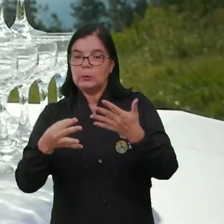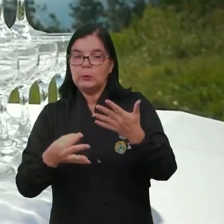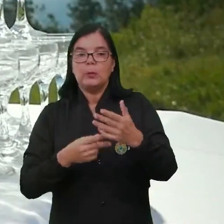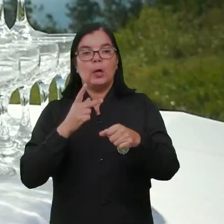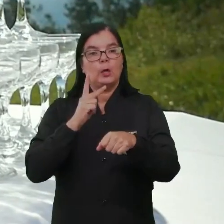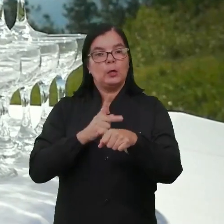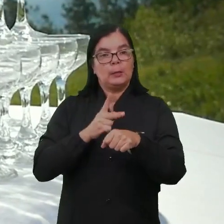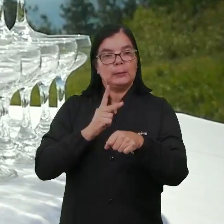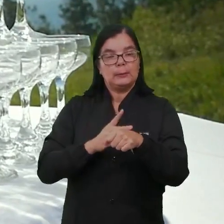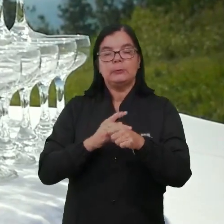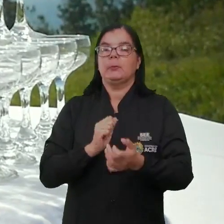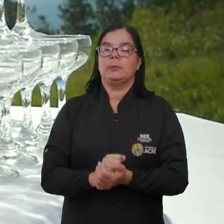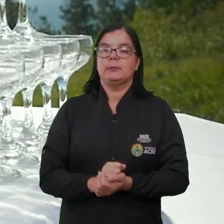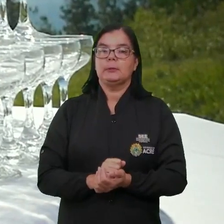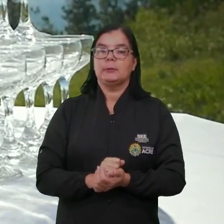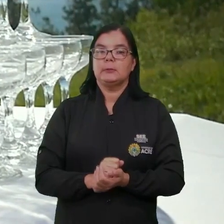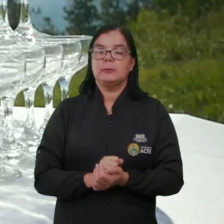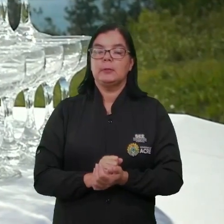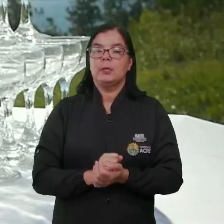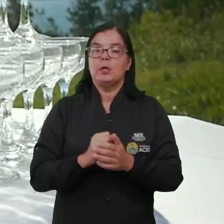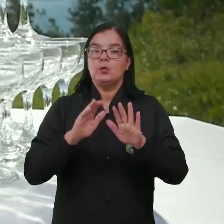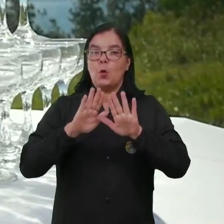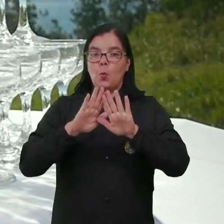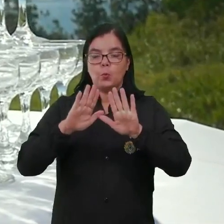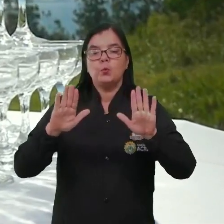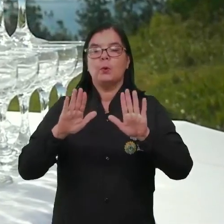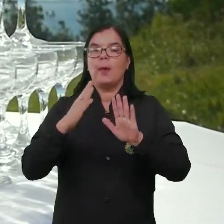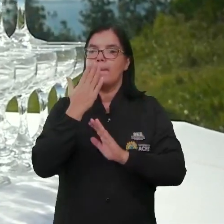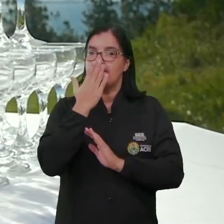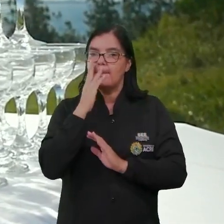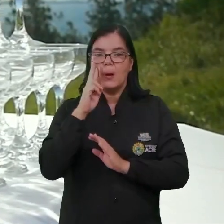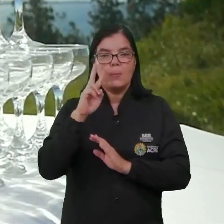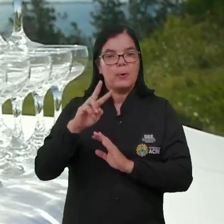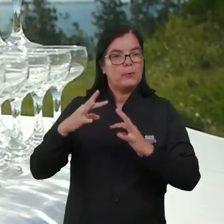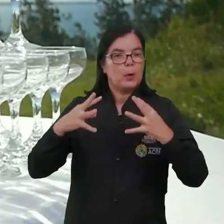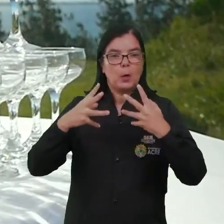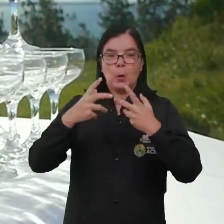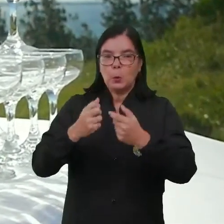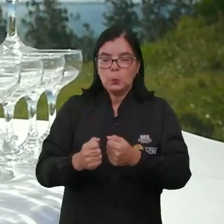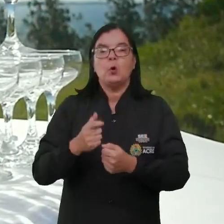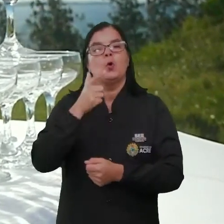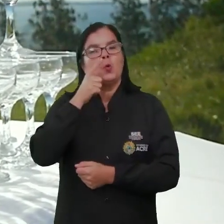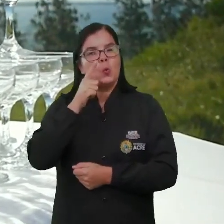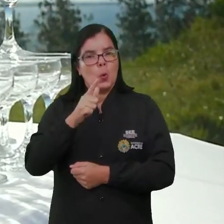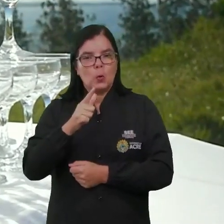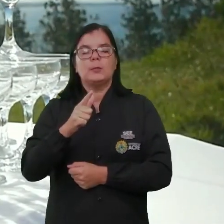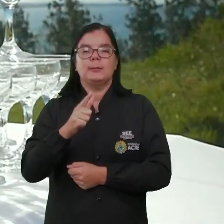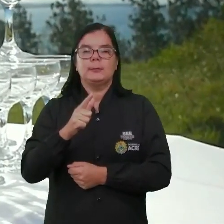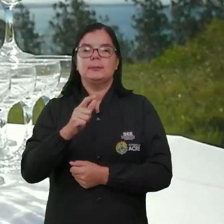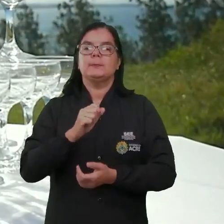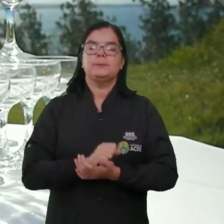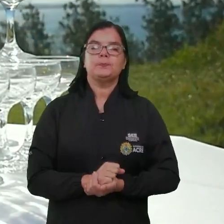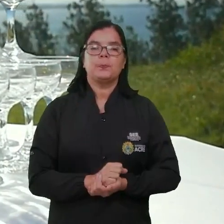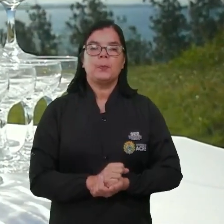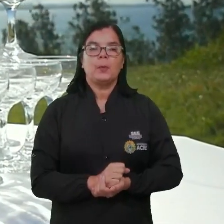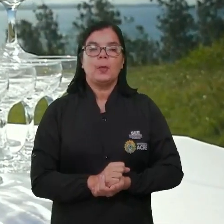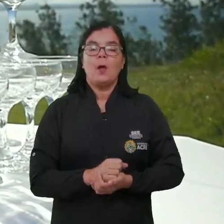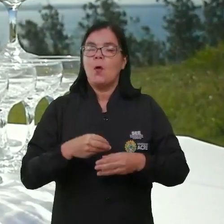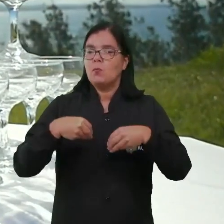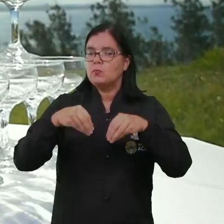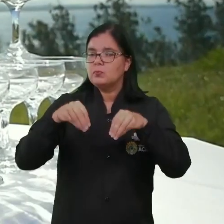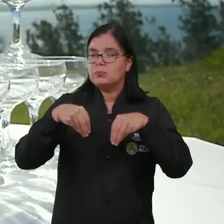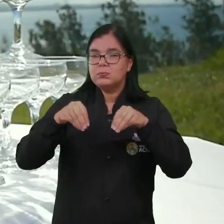gente? Né? A transparência, né, eles são translúcidos, né, eles são transparentes, a gente consegue ver através deles. Eles